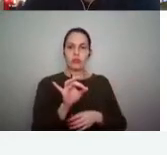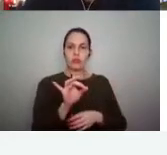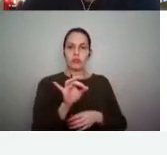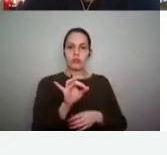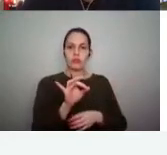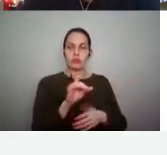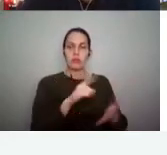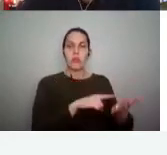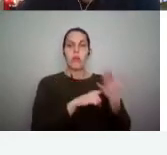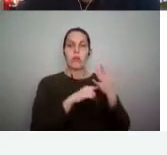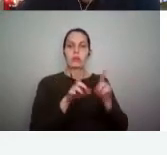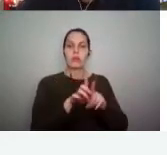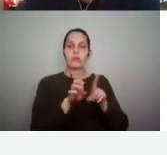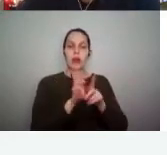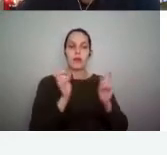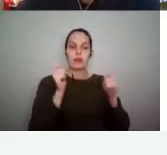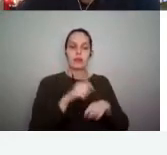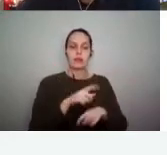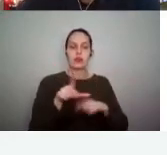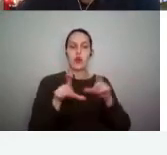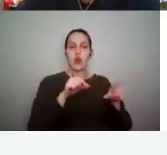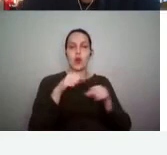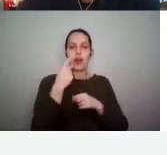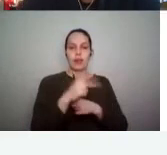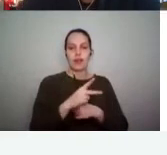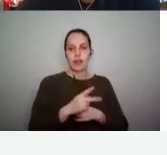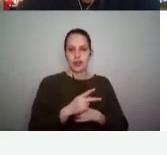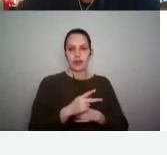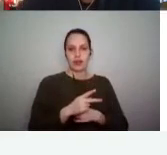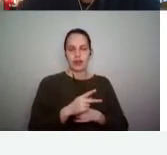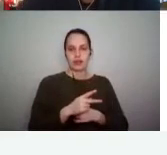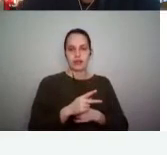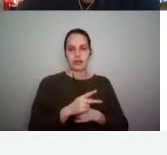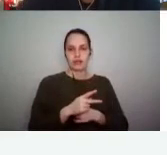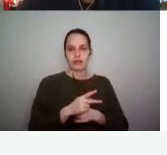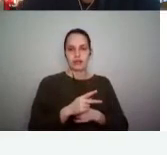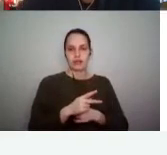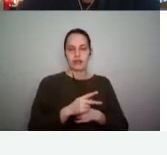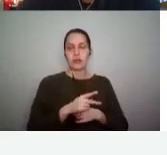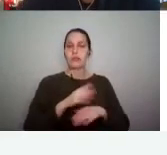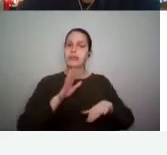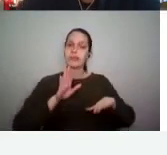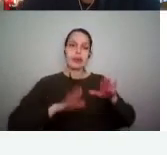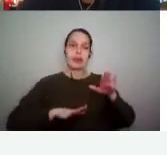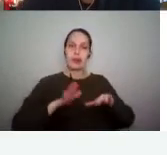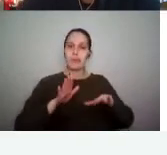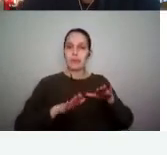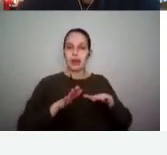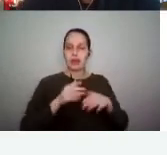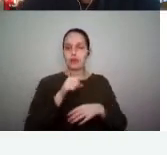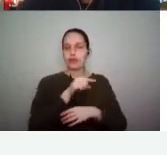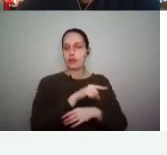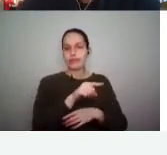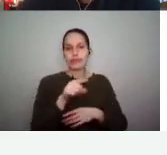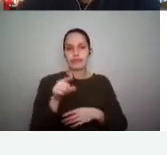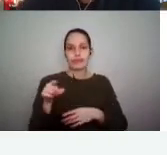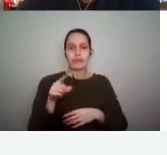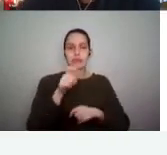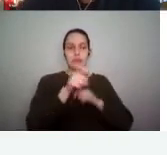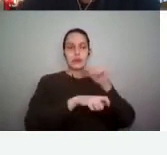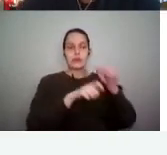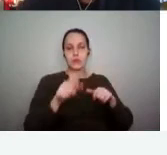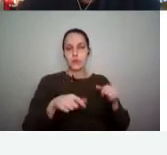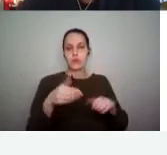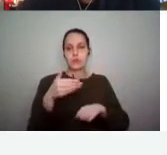de escolha. Então, essas escolhas são dependentes da experiência desses atores que estão envolvidos, né, do contexto, do tempo,